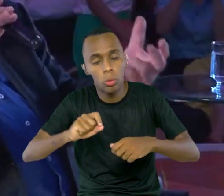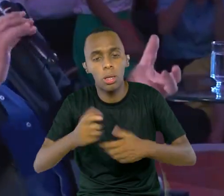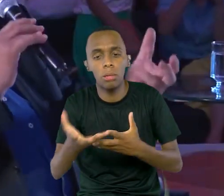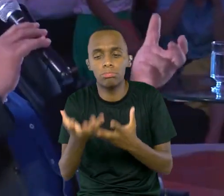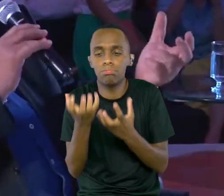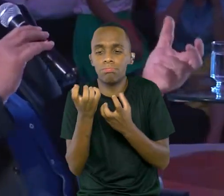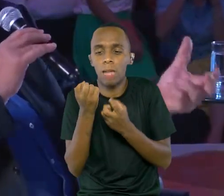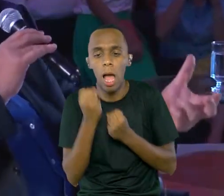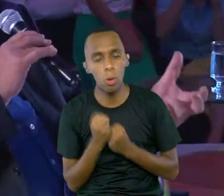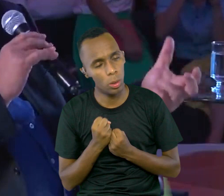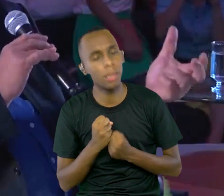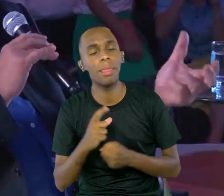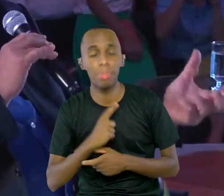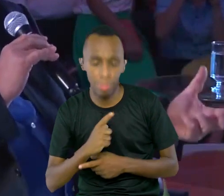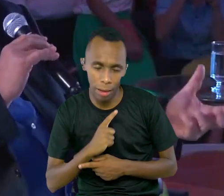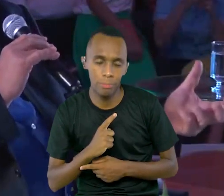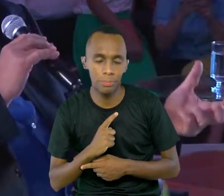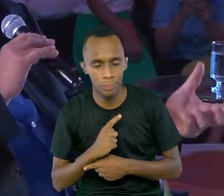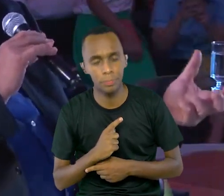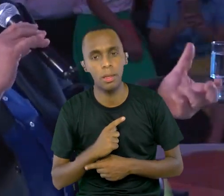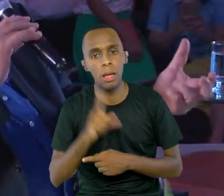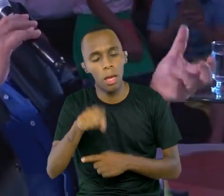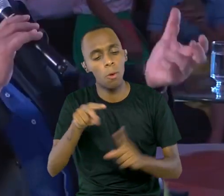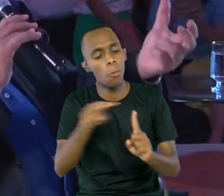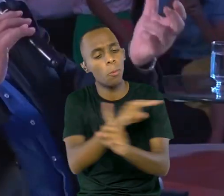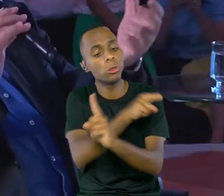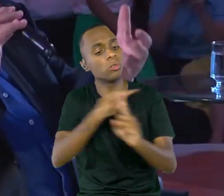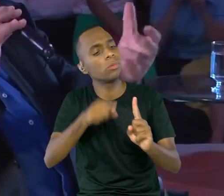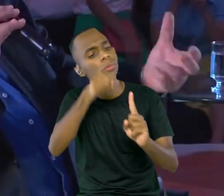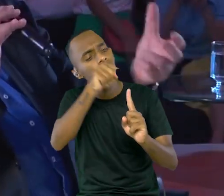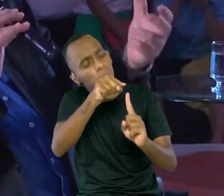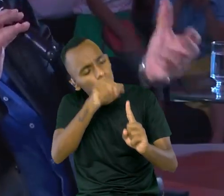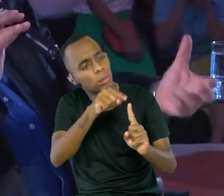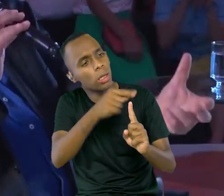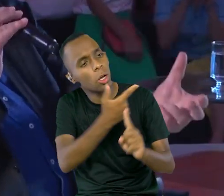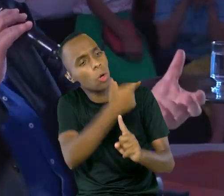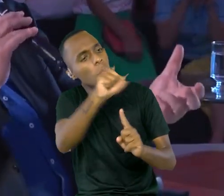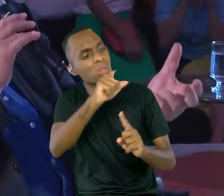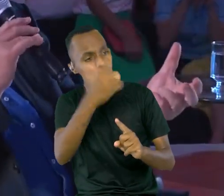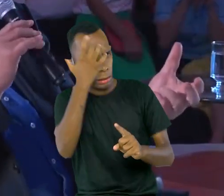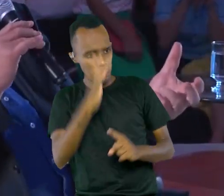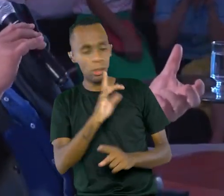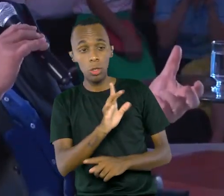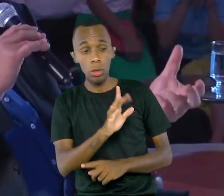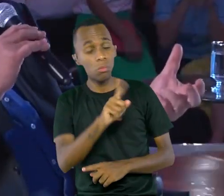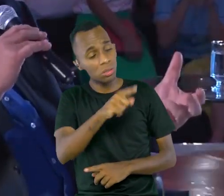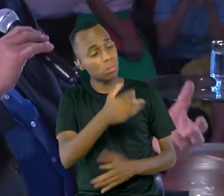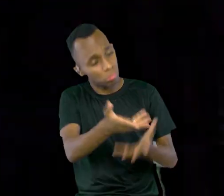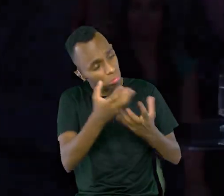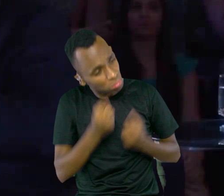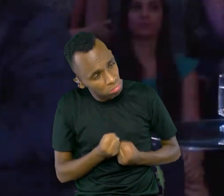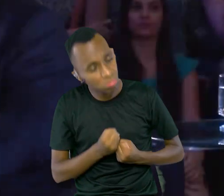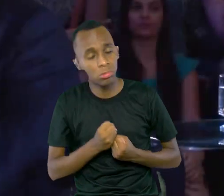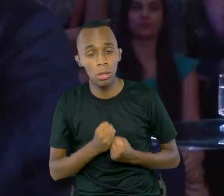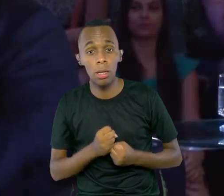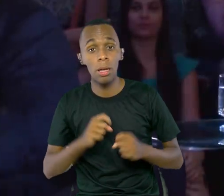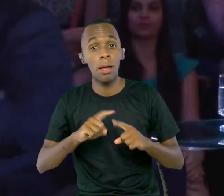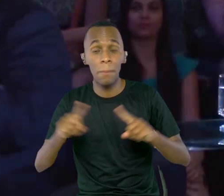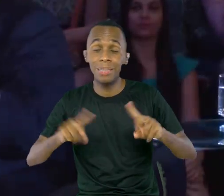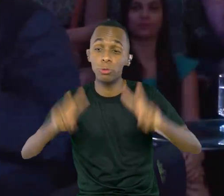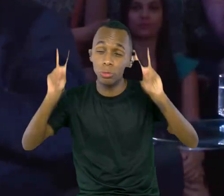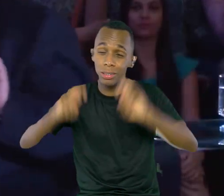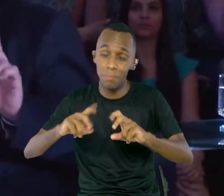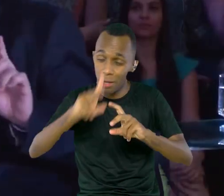a capacidade de acolhida, de acolhimento. Isto é, olhar o outro como outro e não como um estranho. E talvez